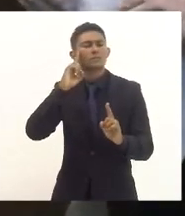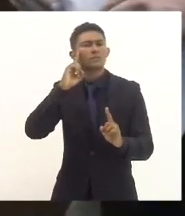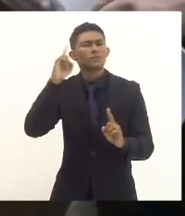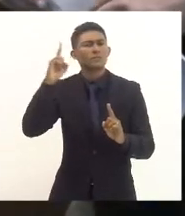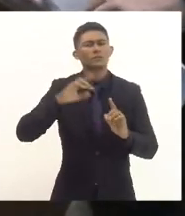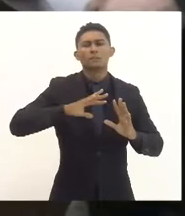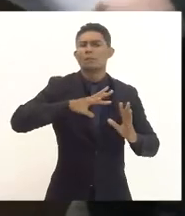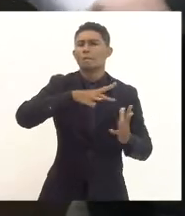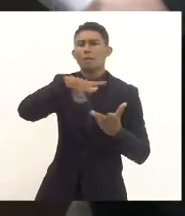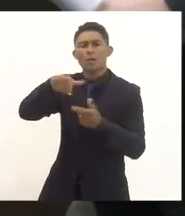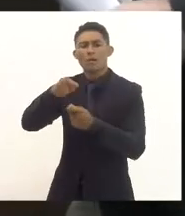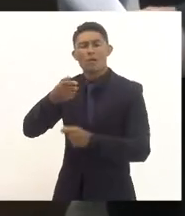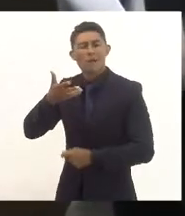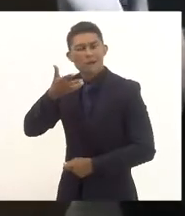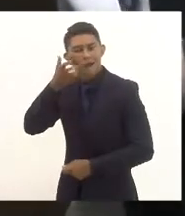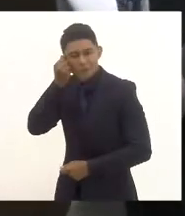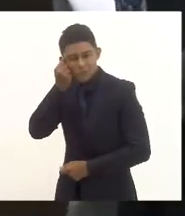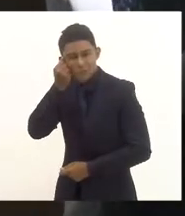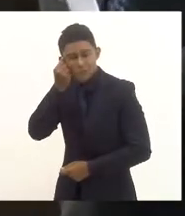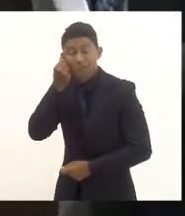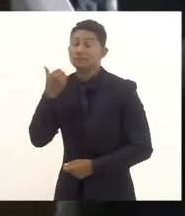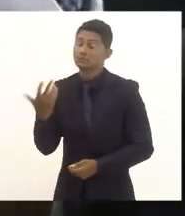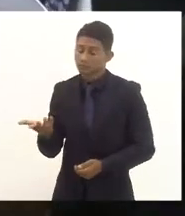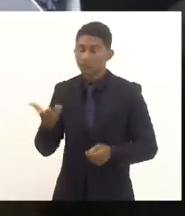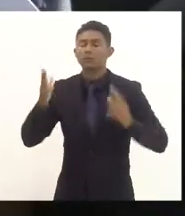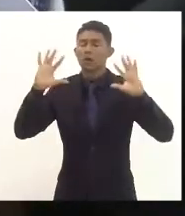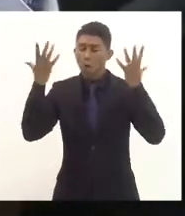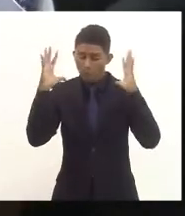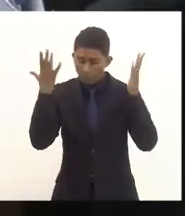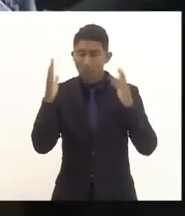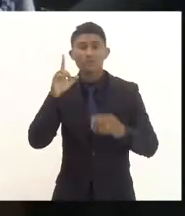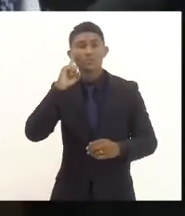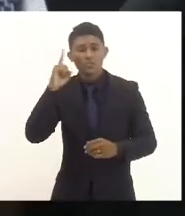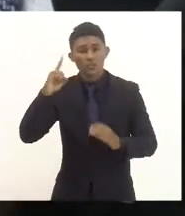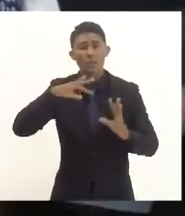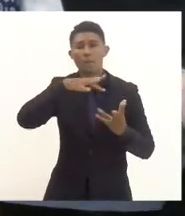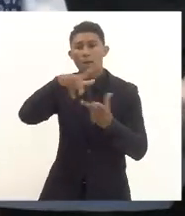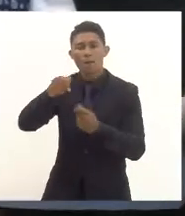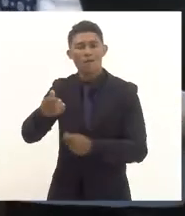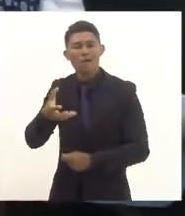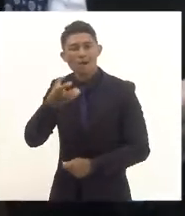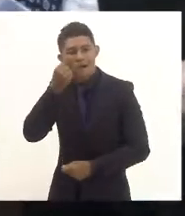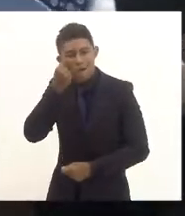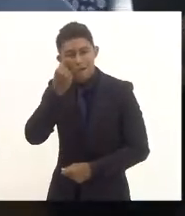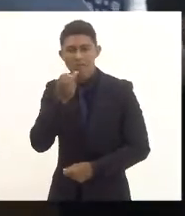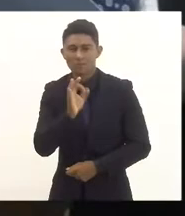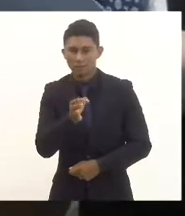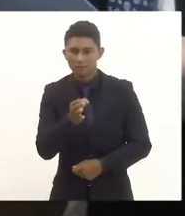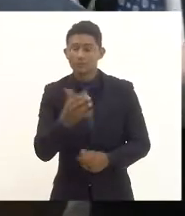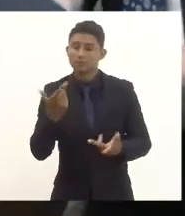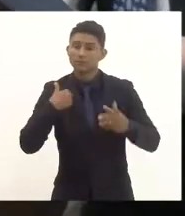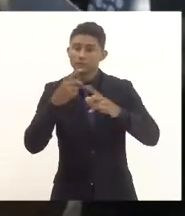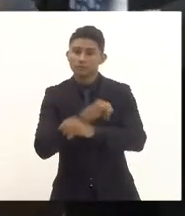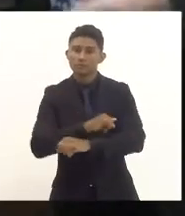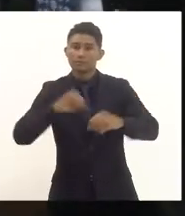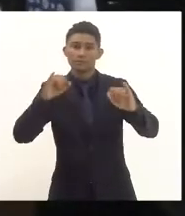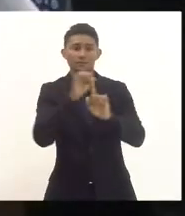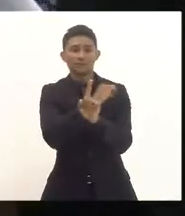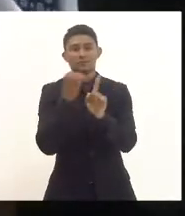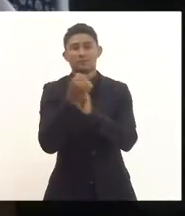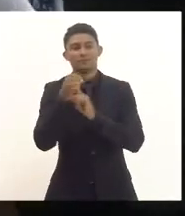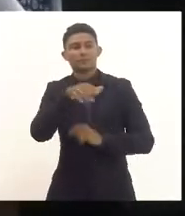da adoção Presidente nós comemoramos o Dia Internacional da doação o dia da votação chamar a atenção de toda a sociedade